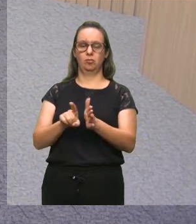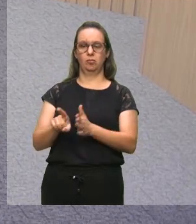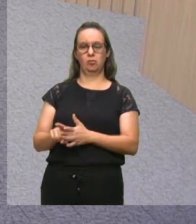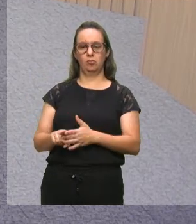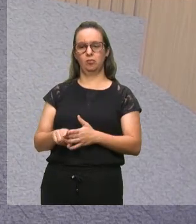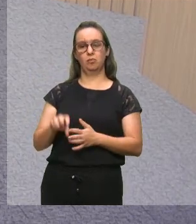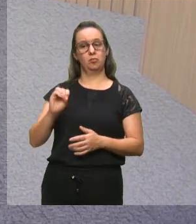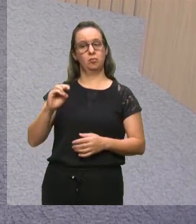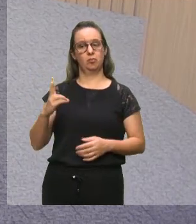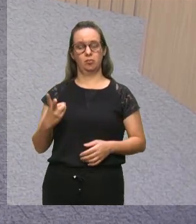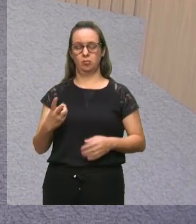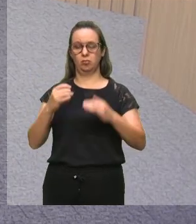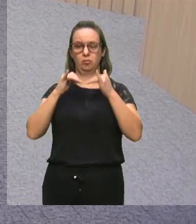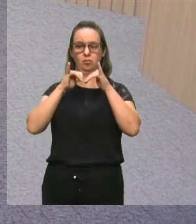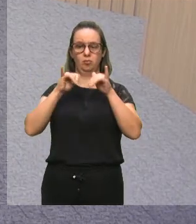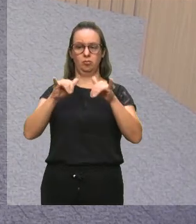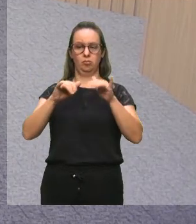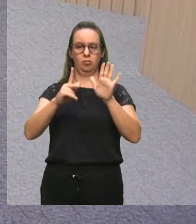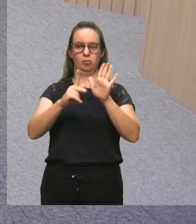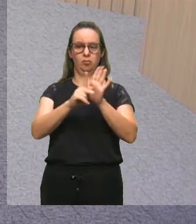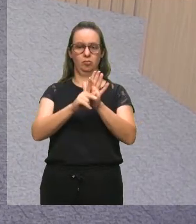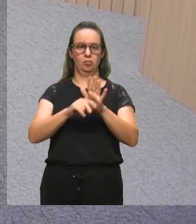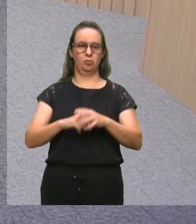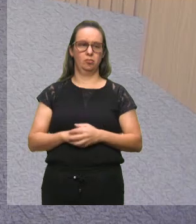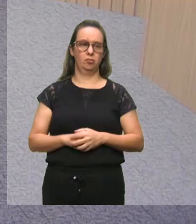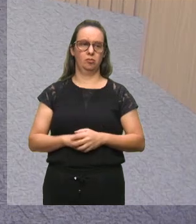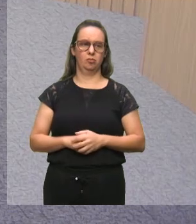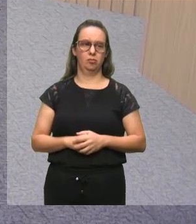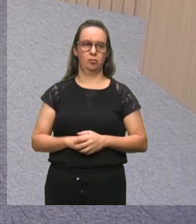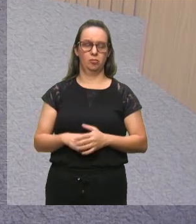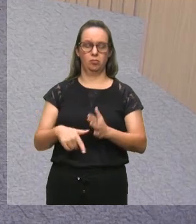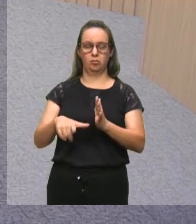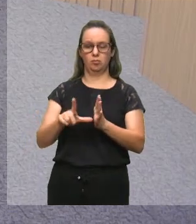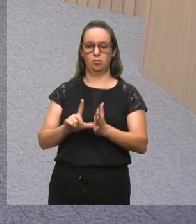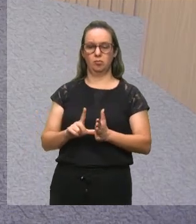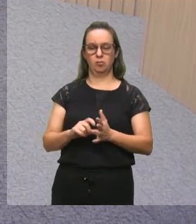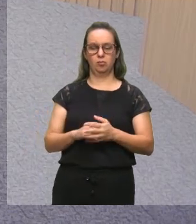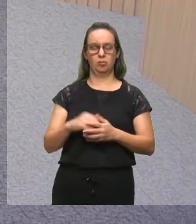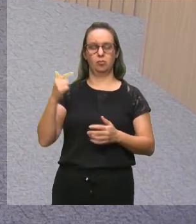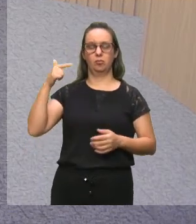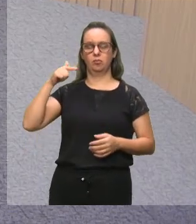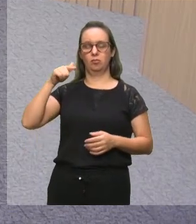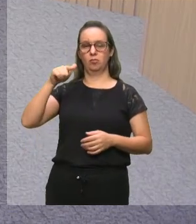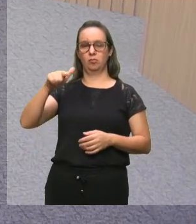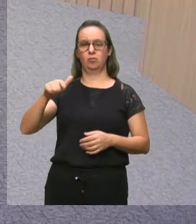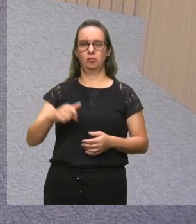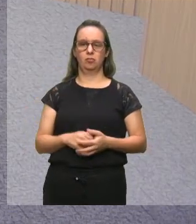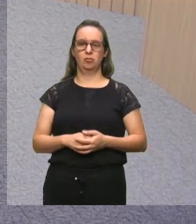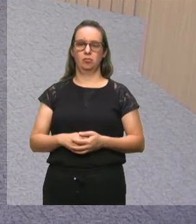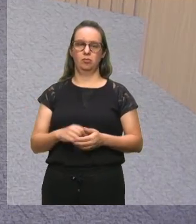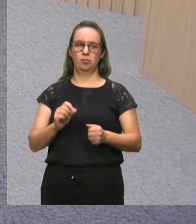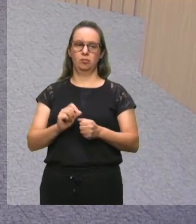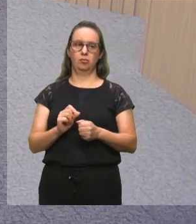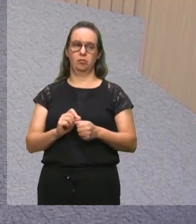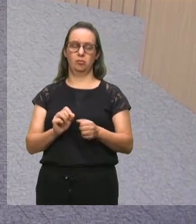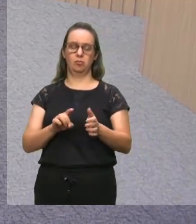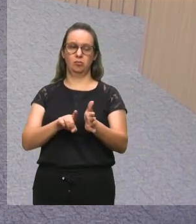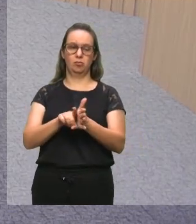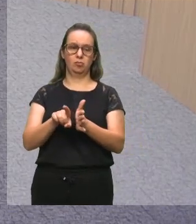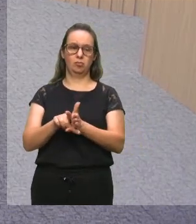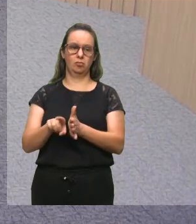se pronunciarem sobre o projeto. Antes de abrir, eu só queria pegar o gancho para continuar e trazer um questionamento